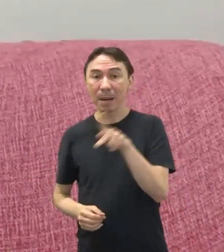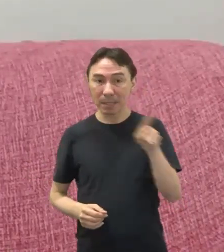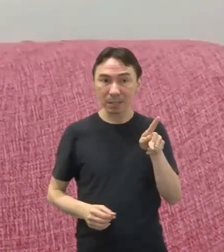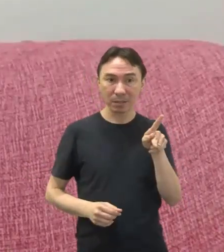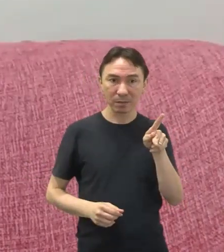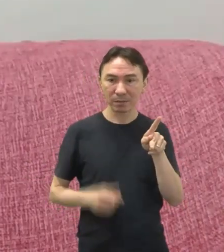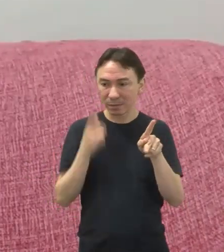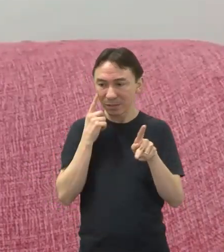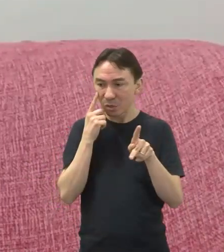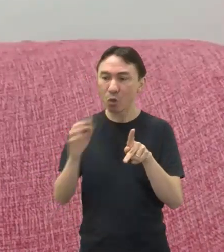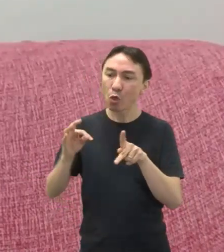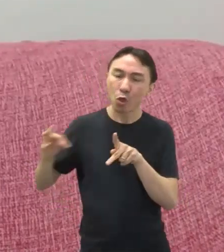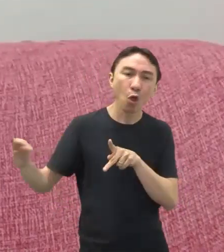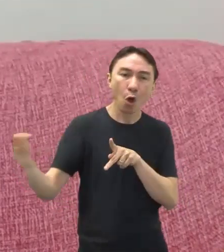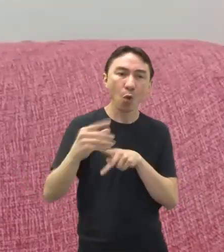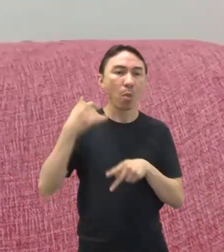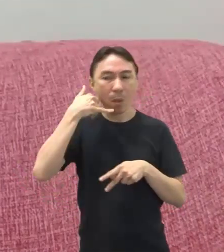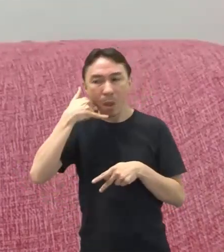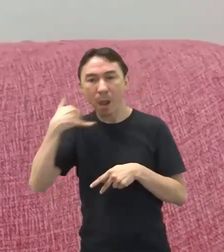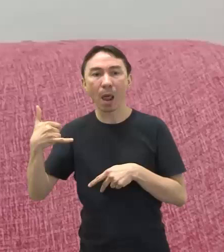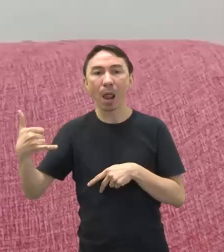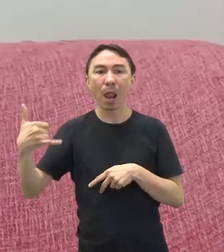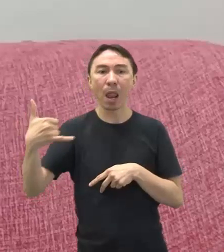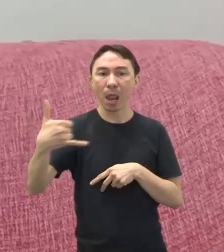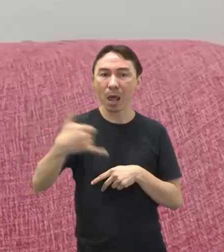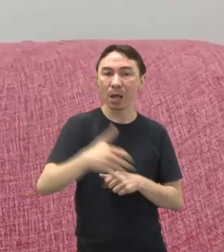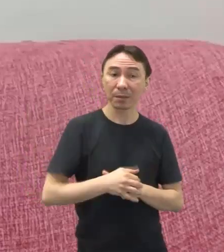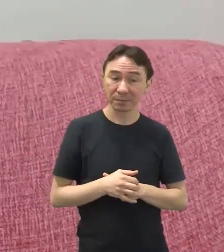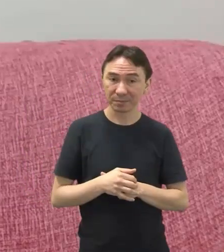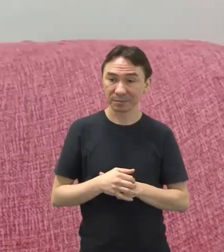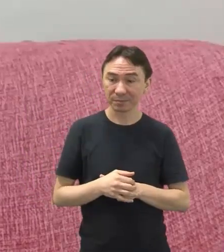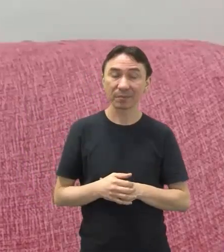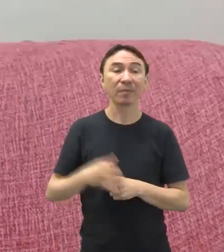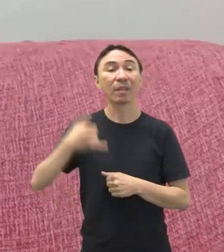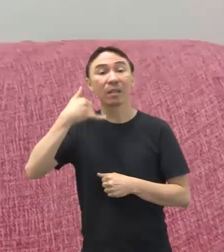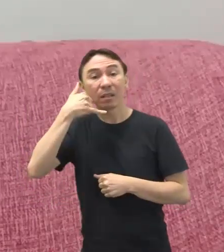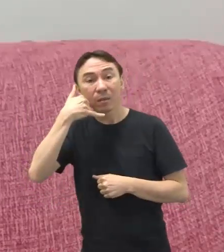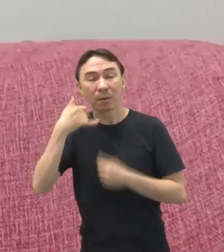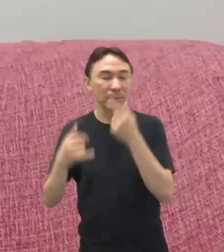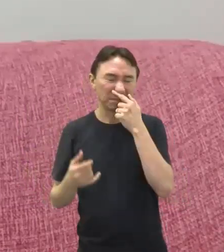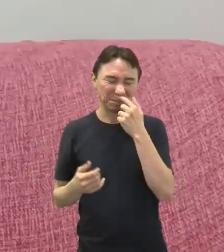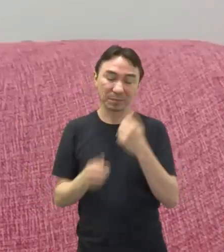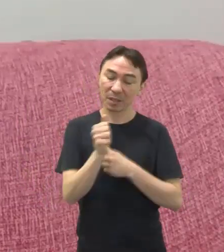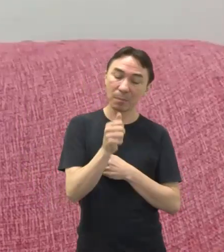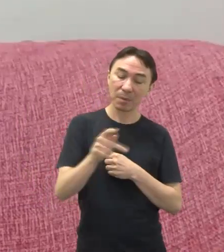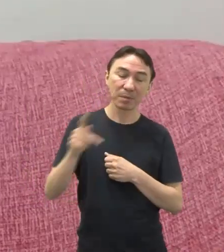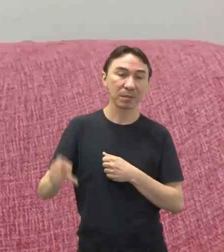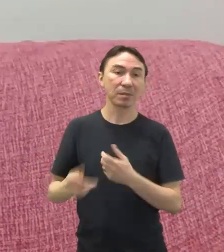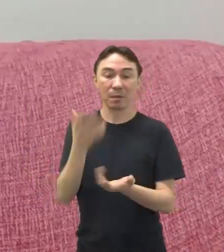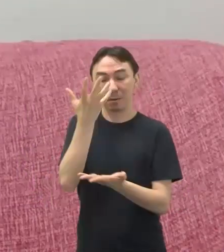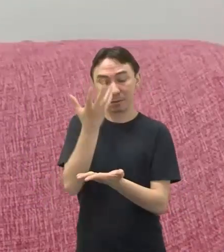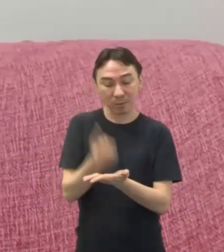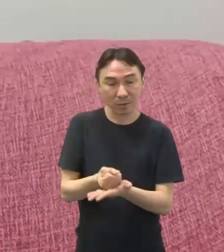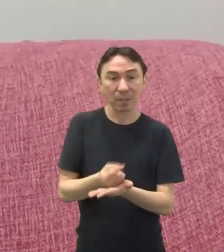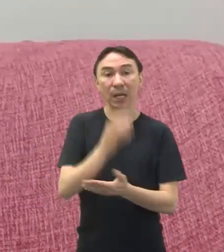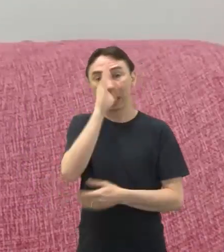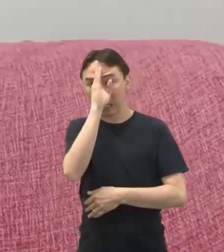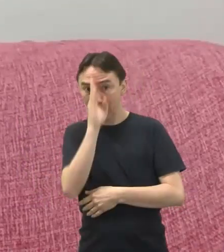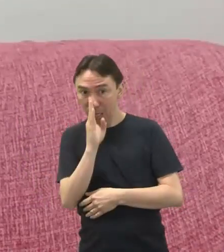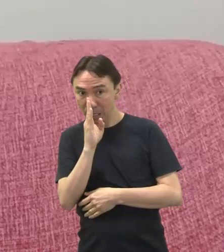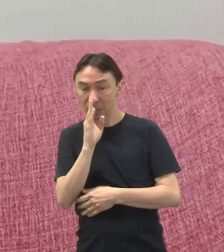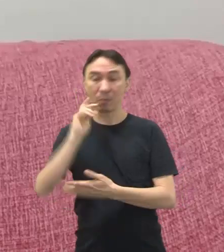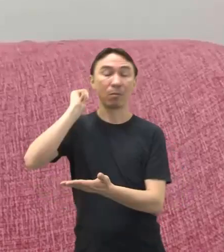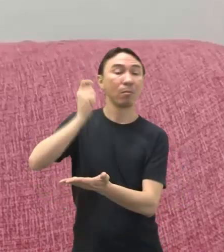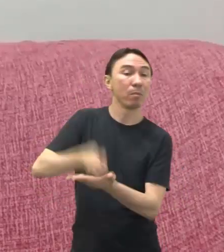todos esses celulares ele é pago ou ele é gratuito eu vou precisar de Internet todos